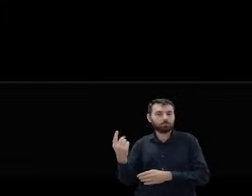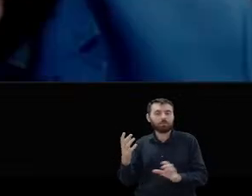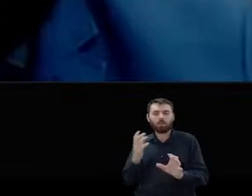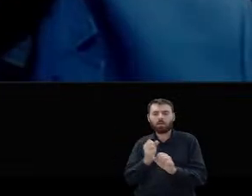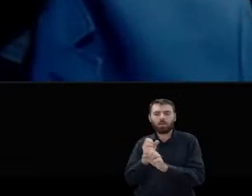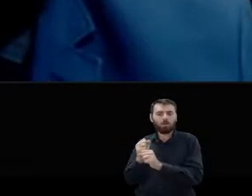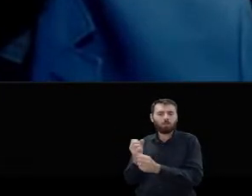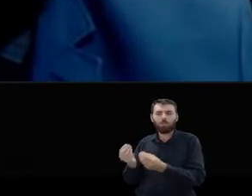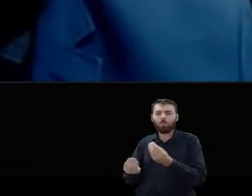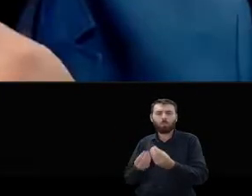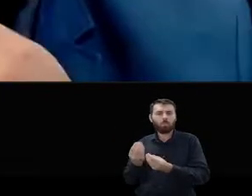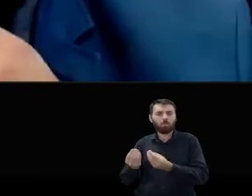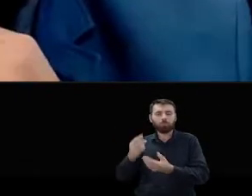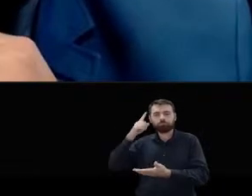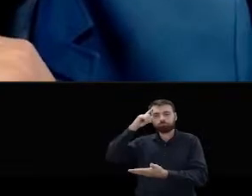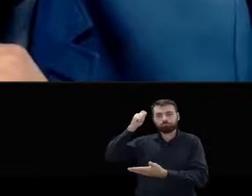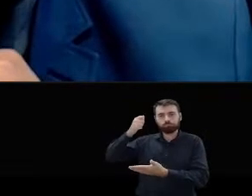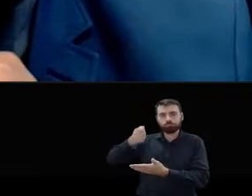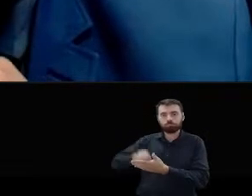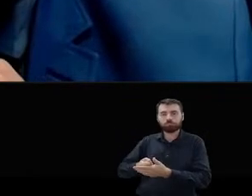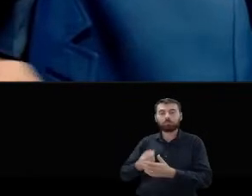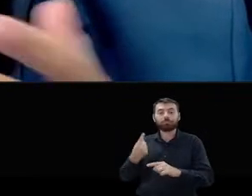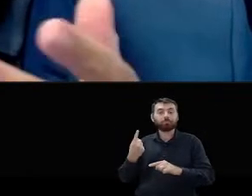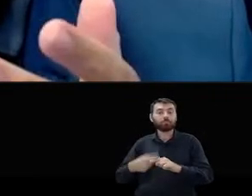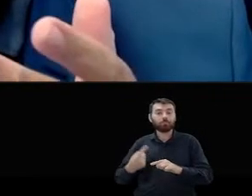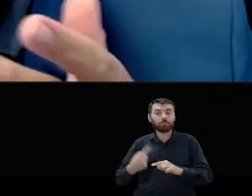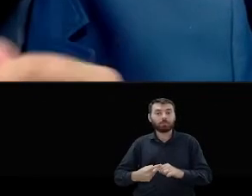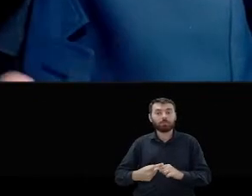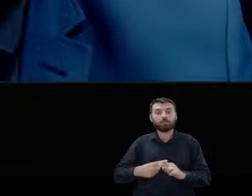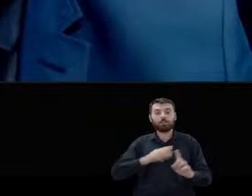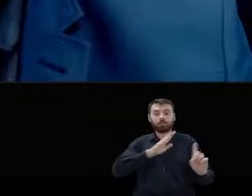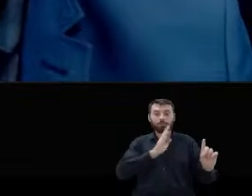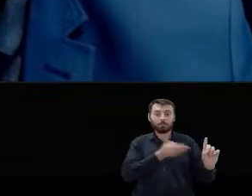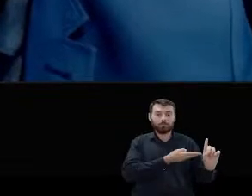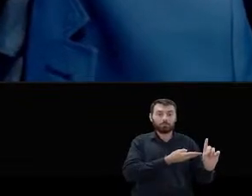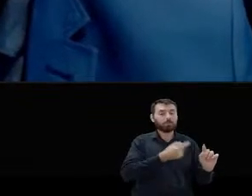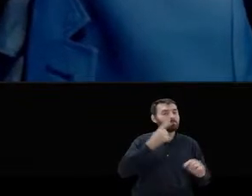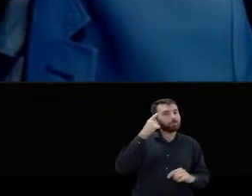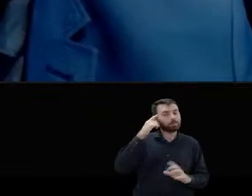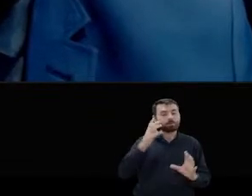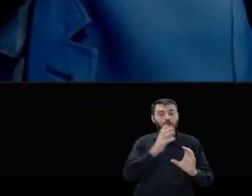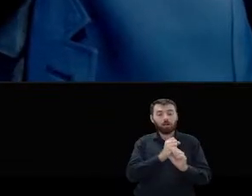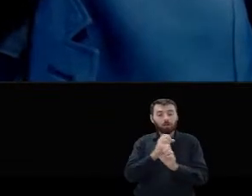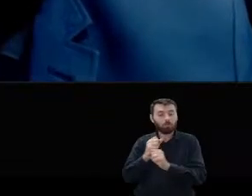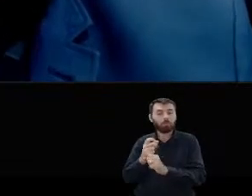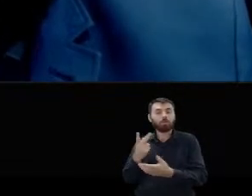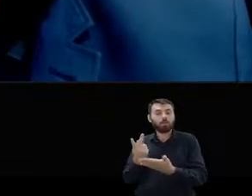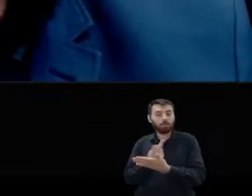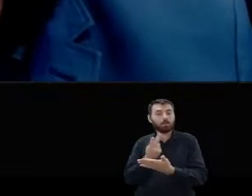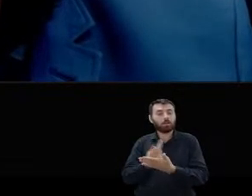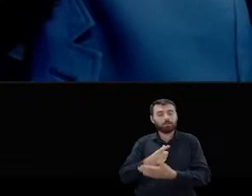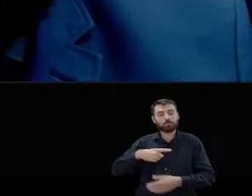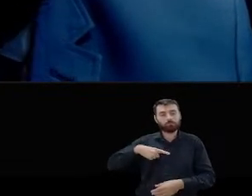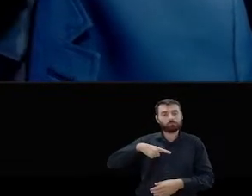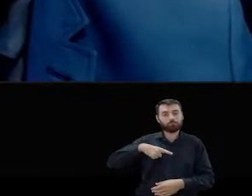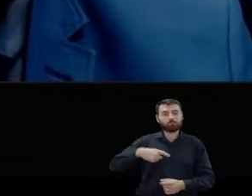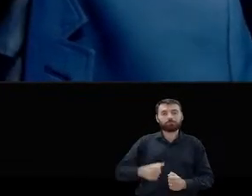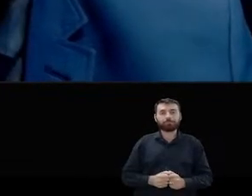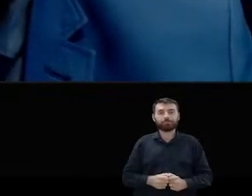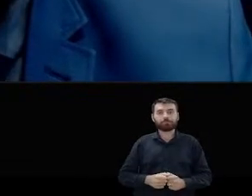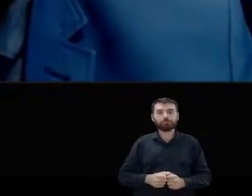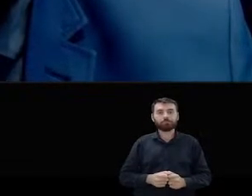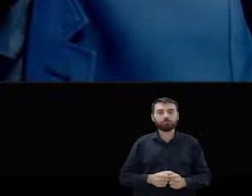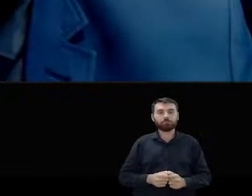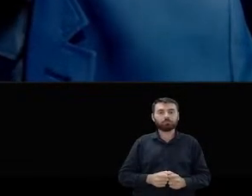juiz de primeira instância, né, porque o reclamante entende que aqui alguns cálculos foram efetuados de maneira equivocada pelo perito, né. No primeiro